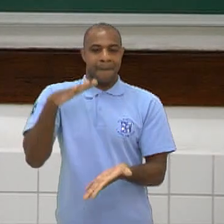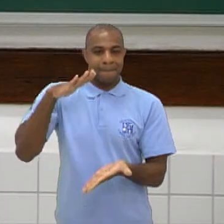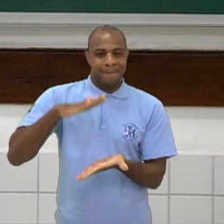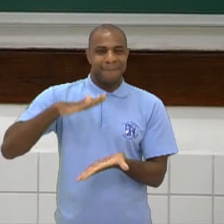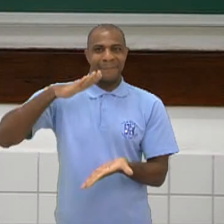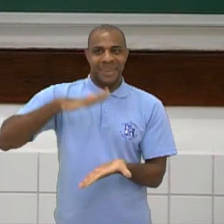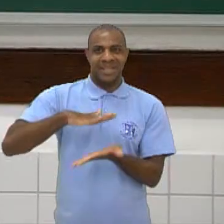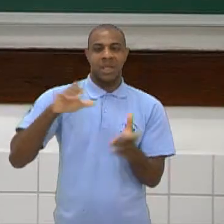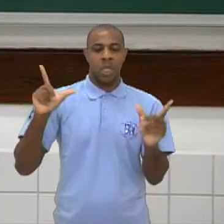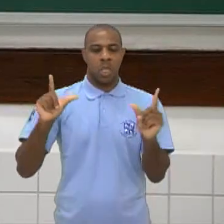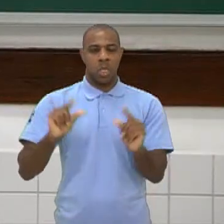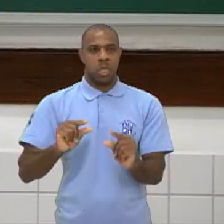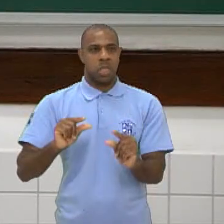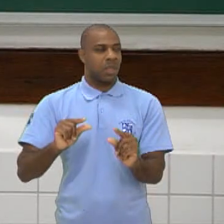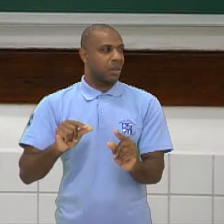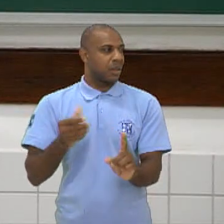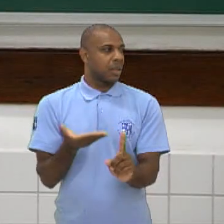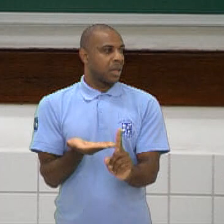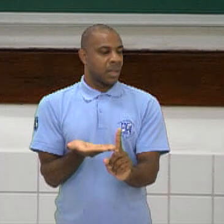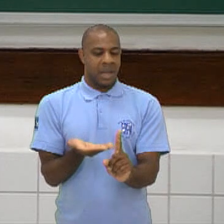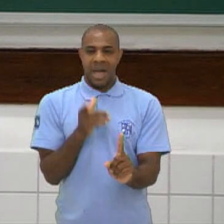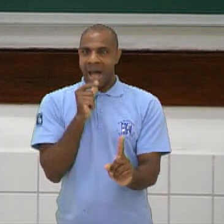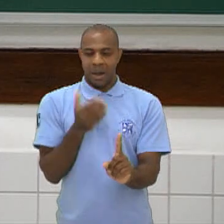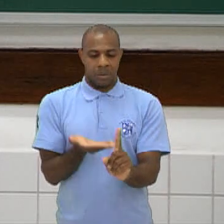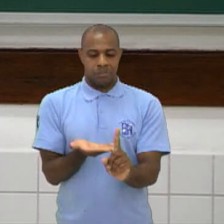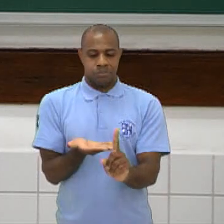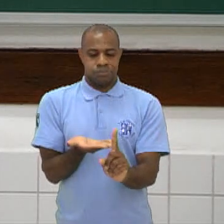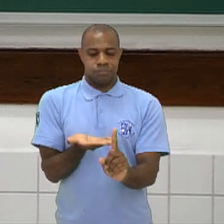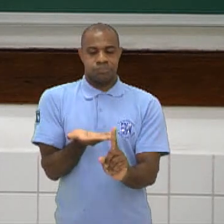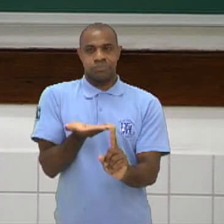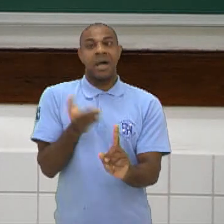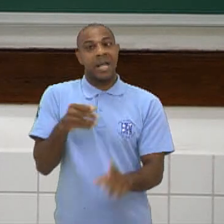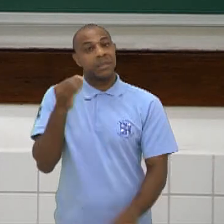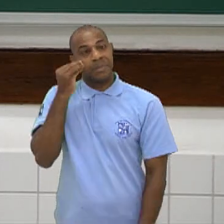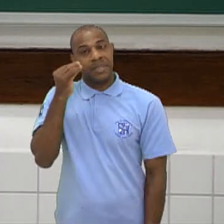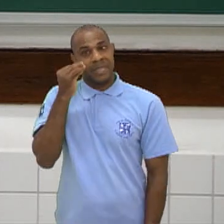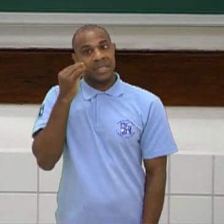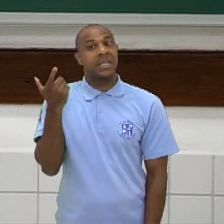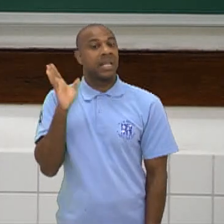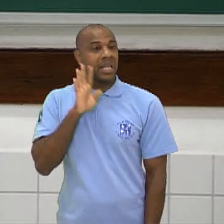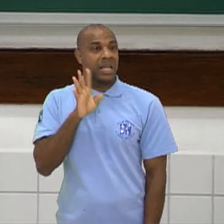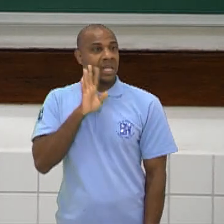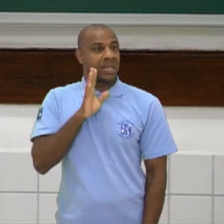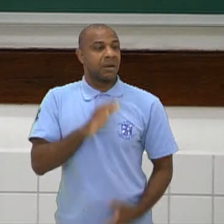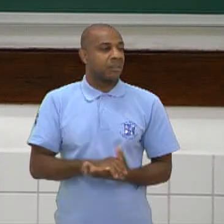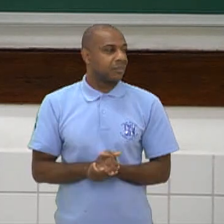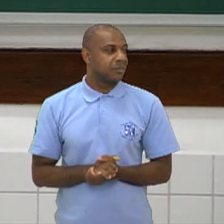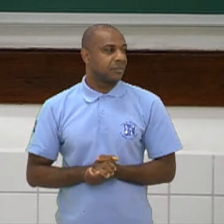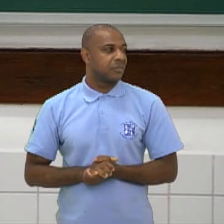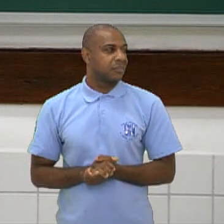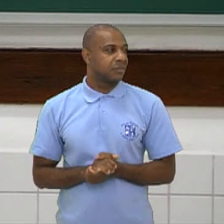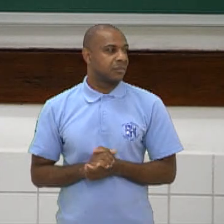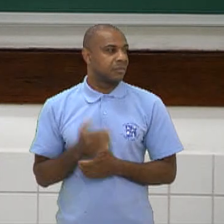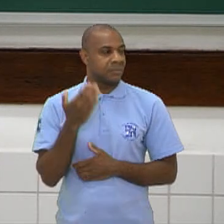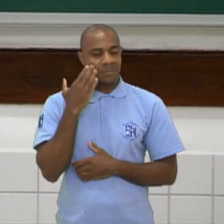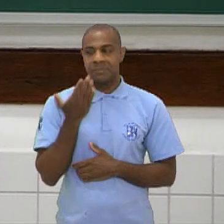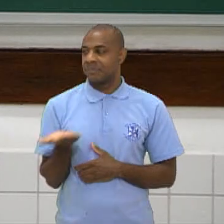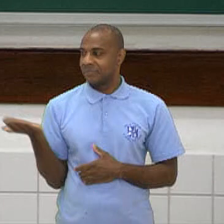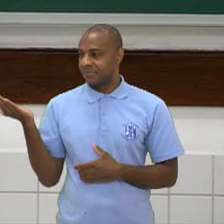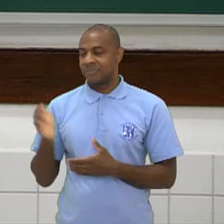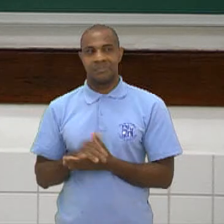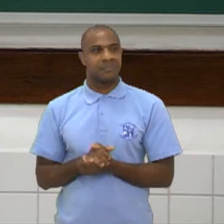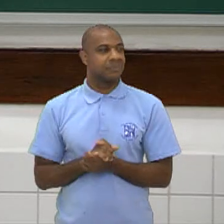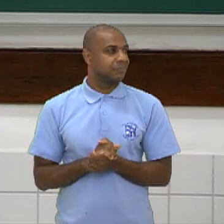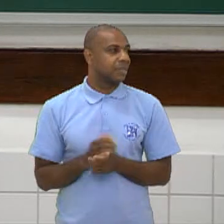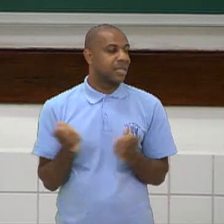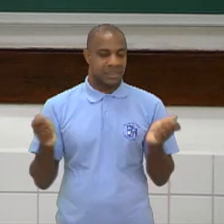né? Se diminui a pressão, então a água consegue subir. Tem umas experiências bem legais com isso na internet, né? Vocês conseguem ver. Até a minha não subiu tanto assim, mas